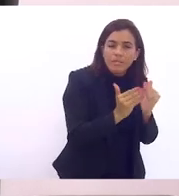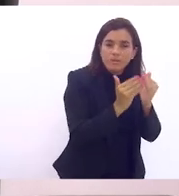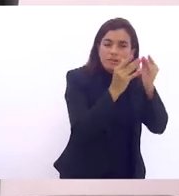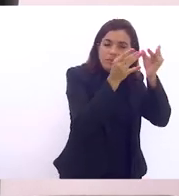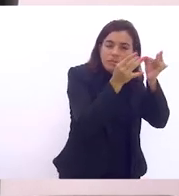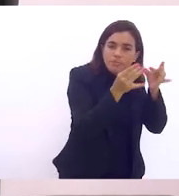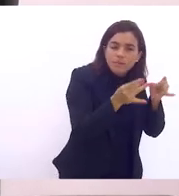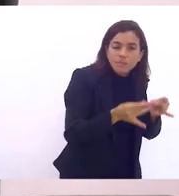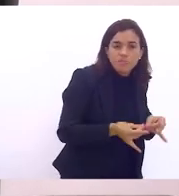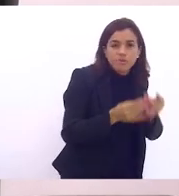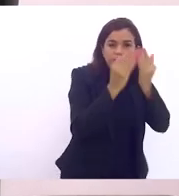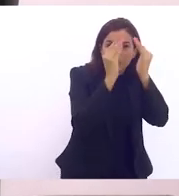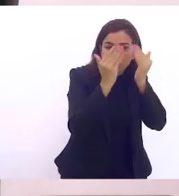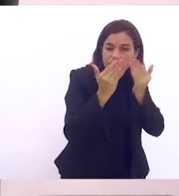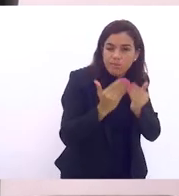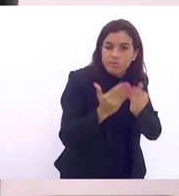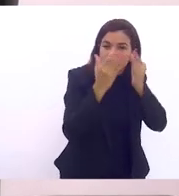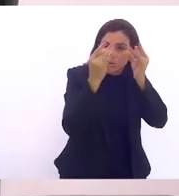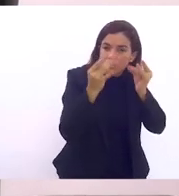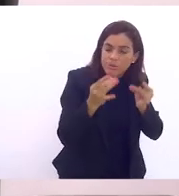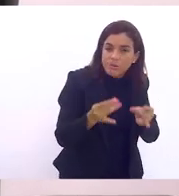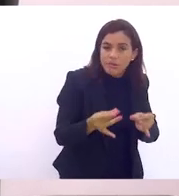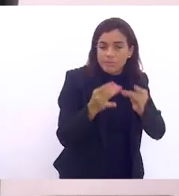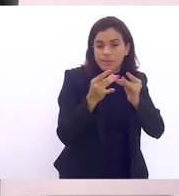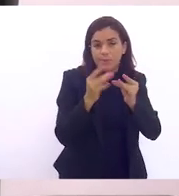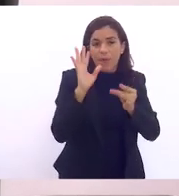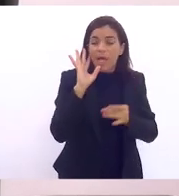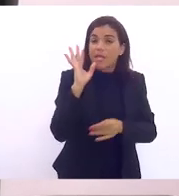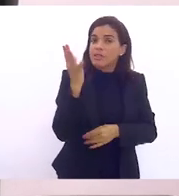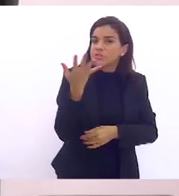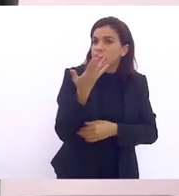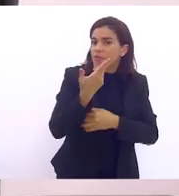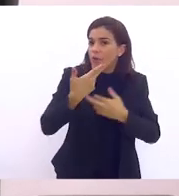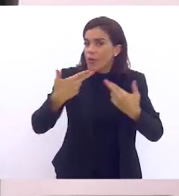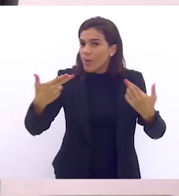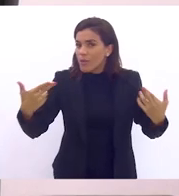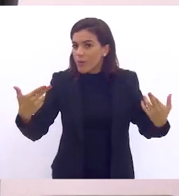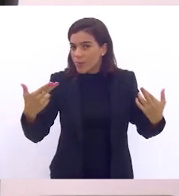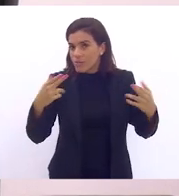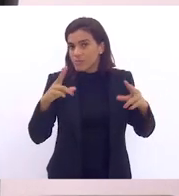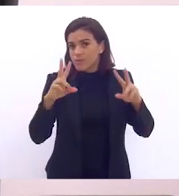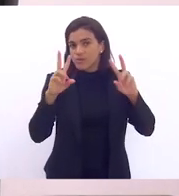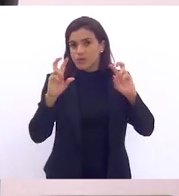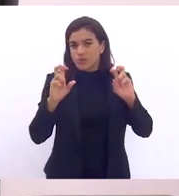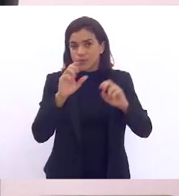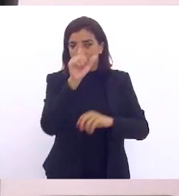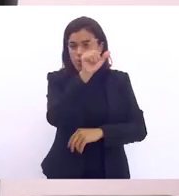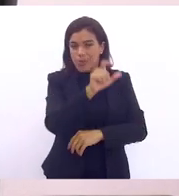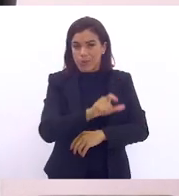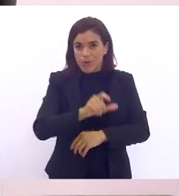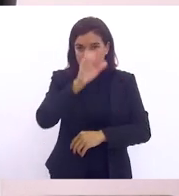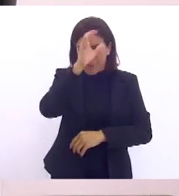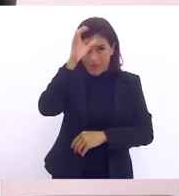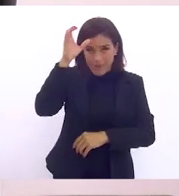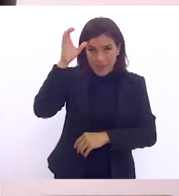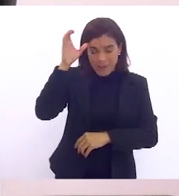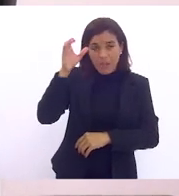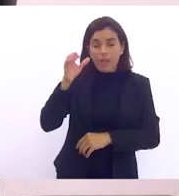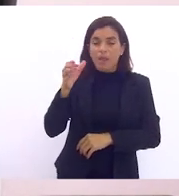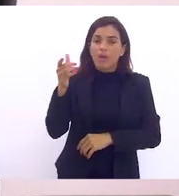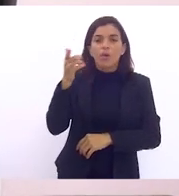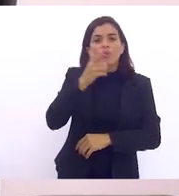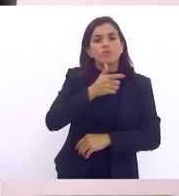vocês para antes de qualquer tomada de decisão por parte desse desses clientes vocês consigam dar uma